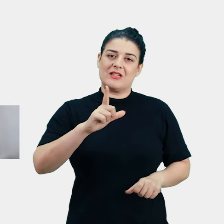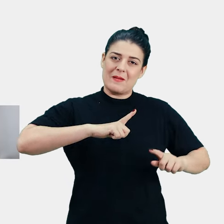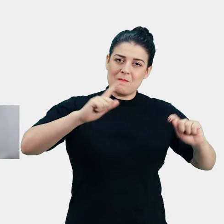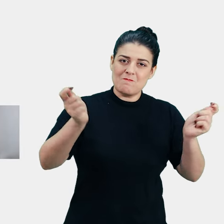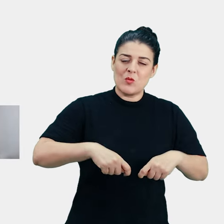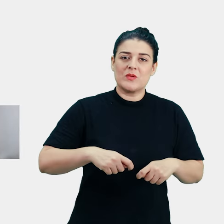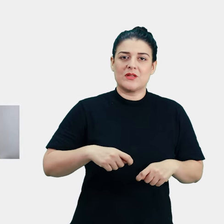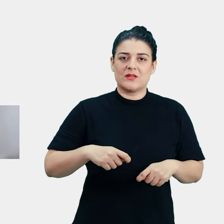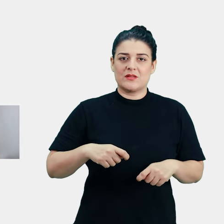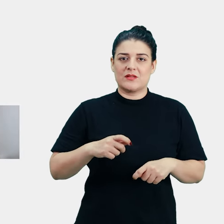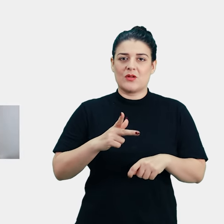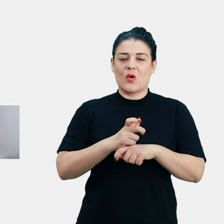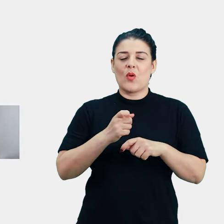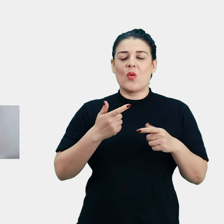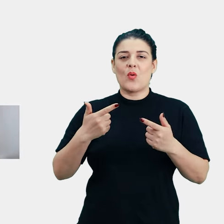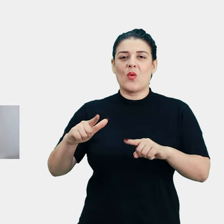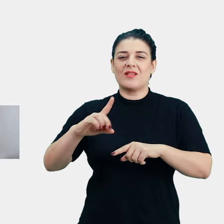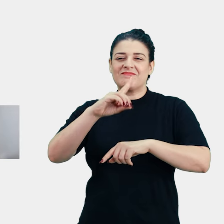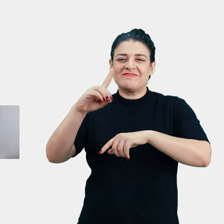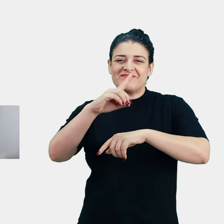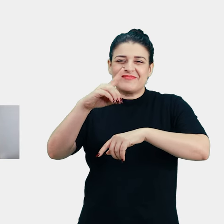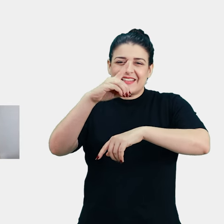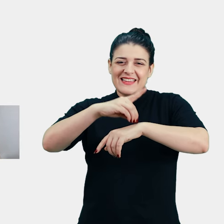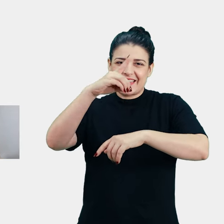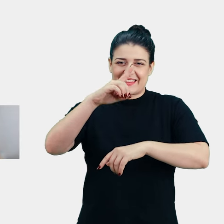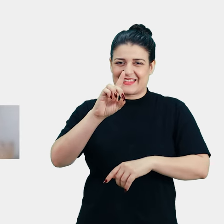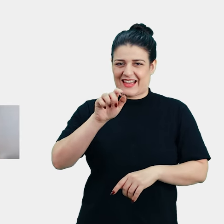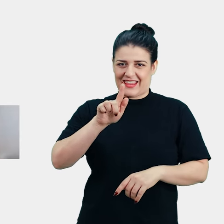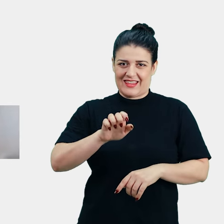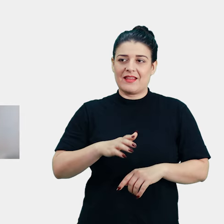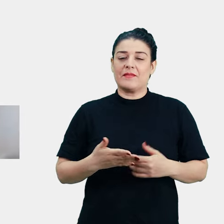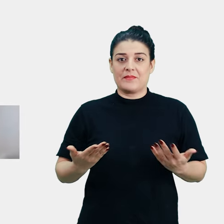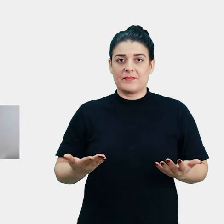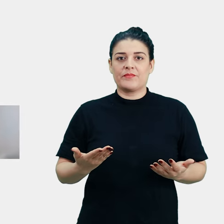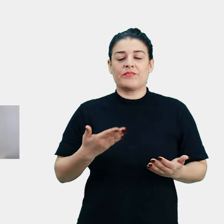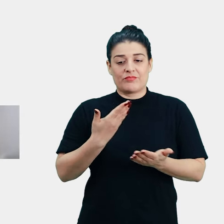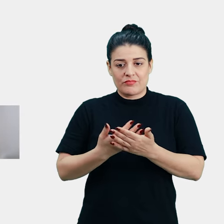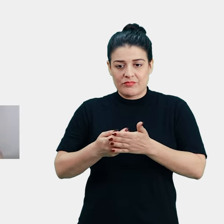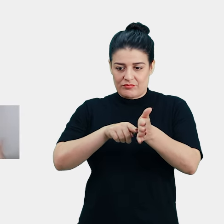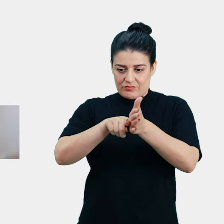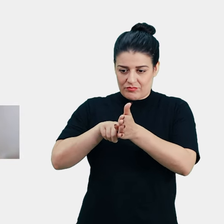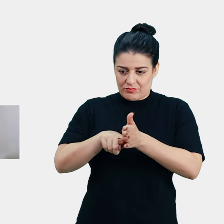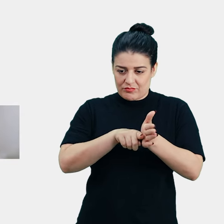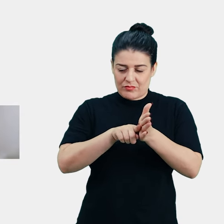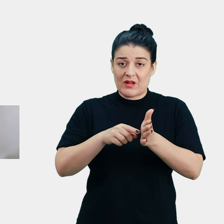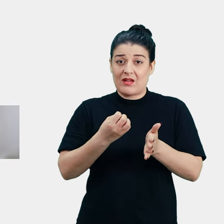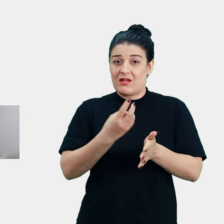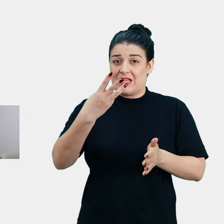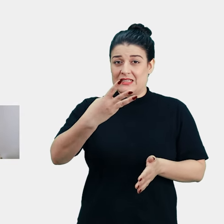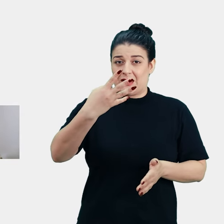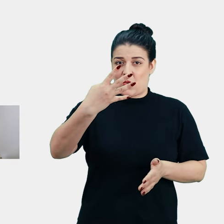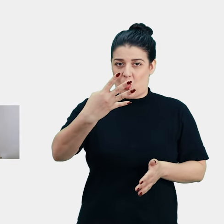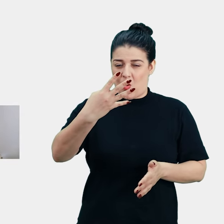aí contra o Aedes aegypti, tá? E então, nesse estudo foram utilizadas 34 amostras de